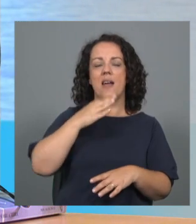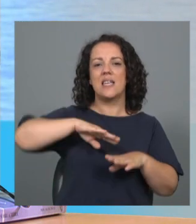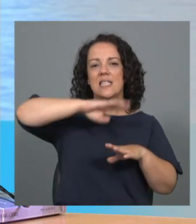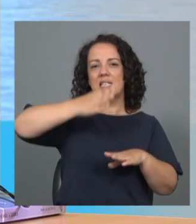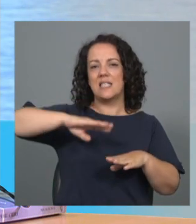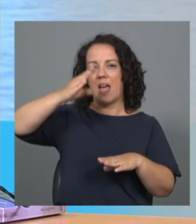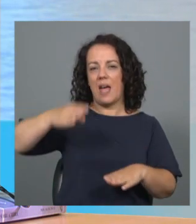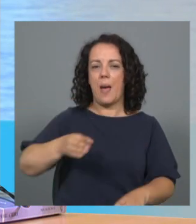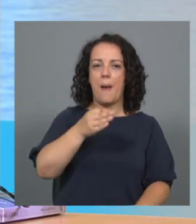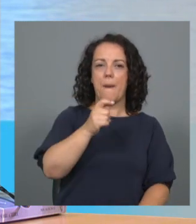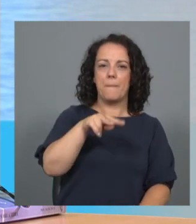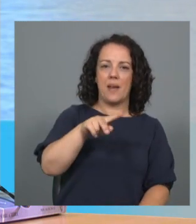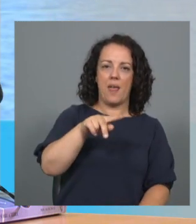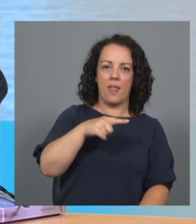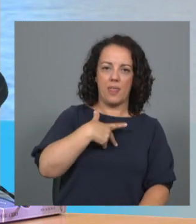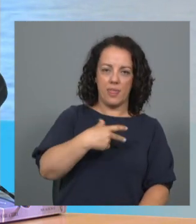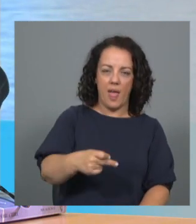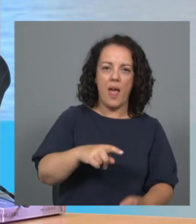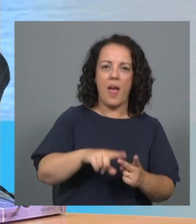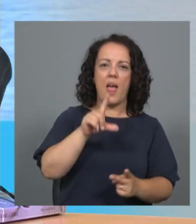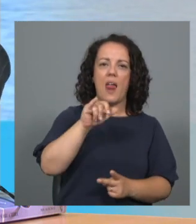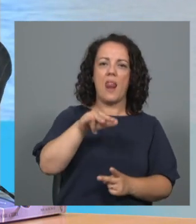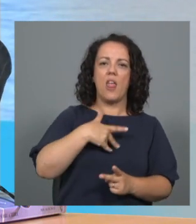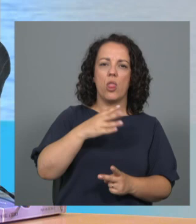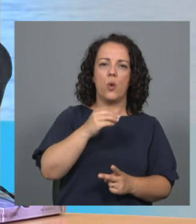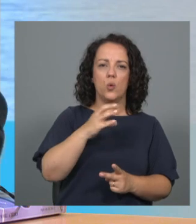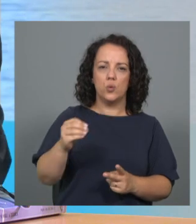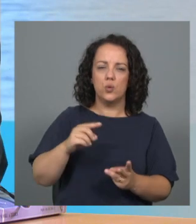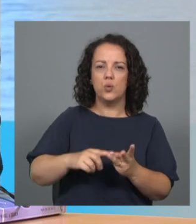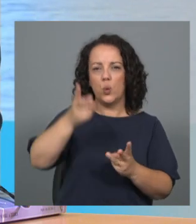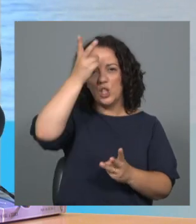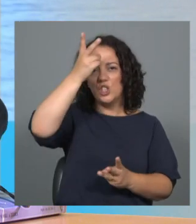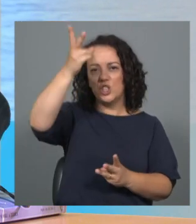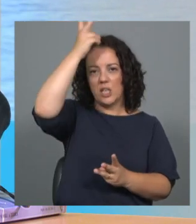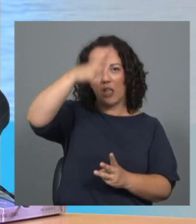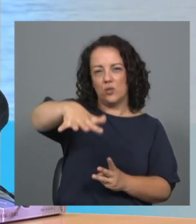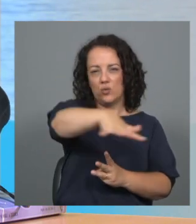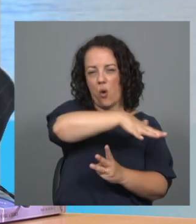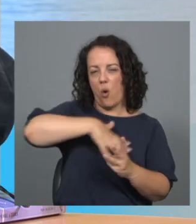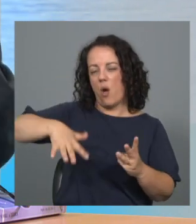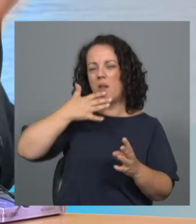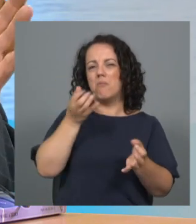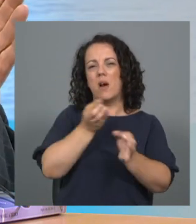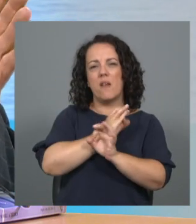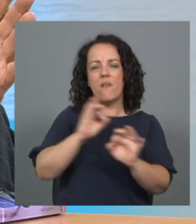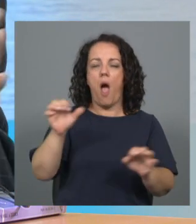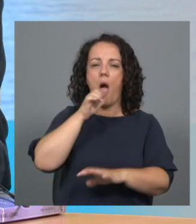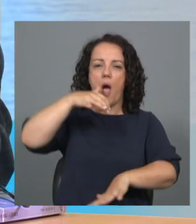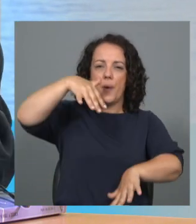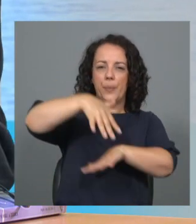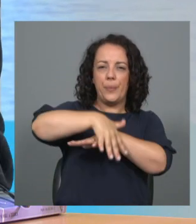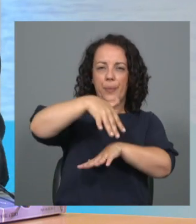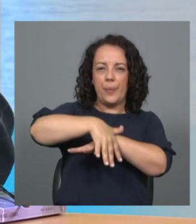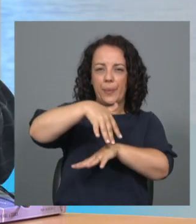Peneda, Lindoso e Gerês. É uma zona maravilhosa, pelas suas barragens, que